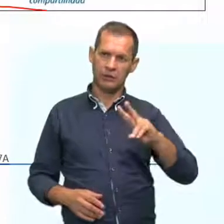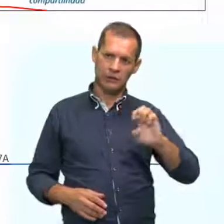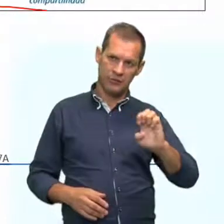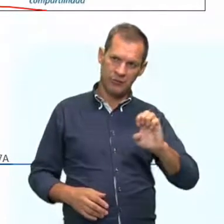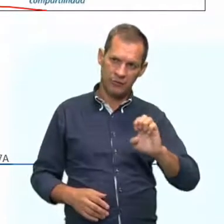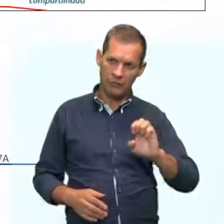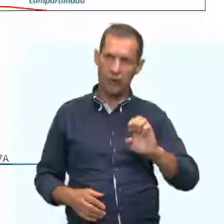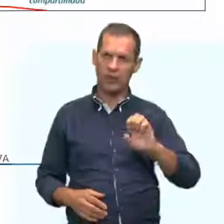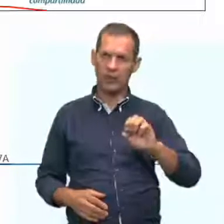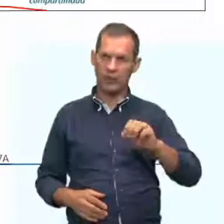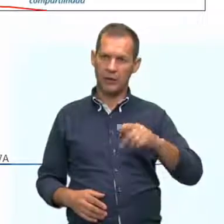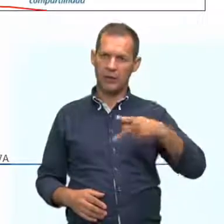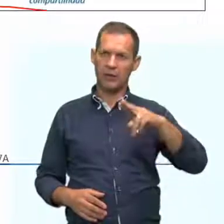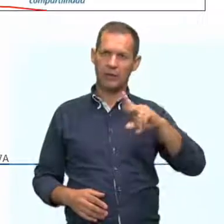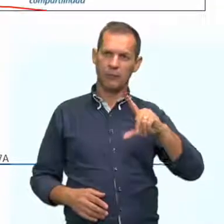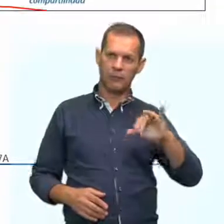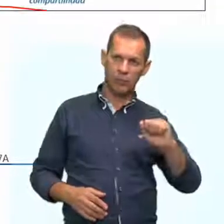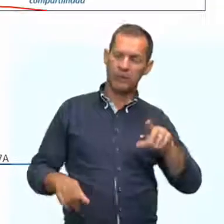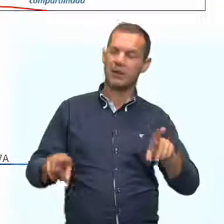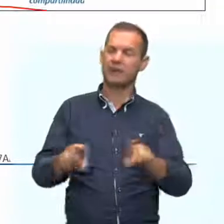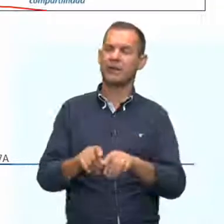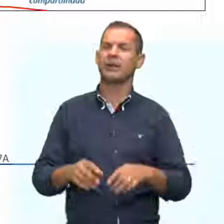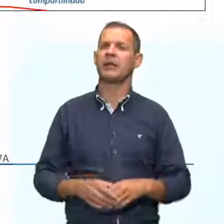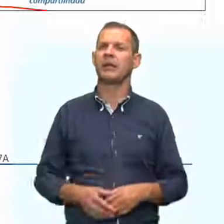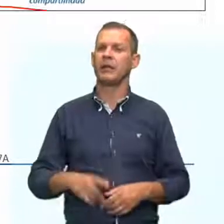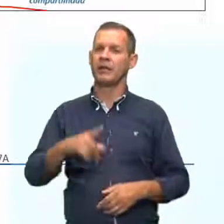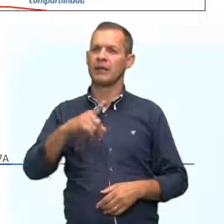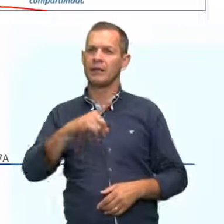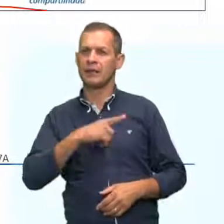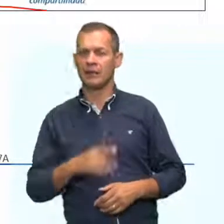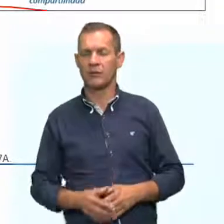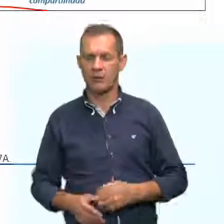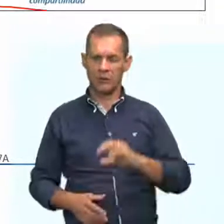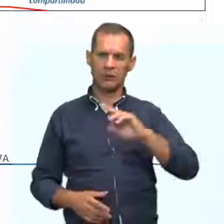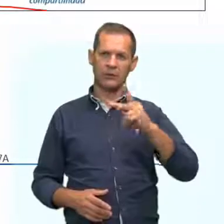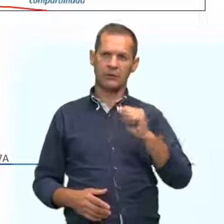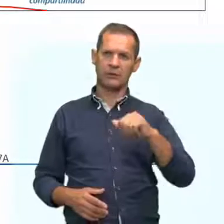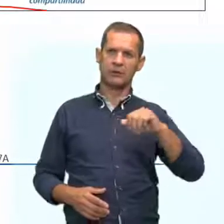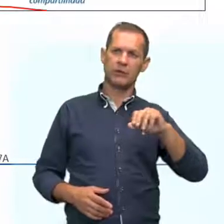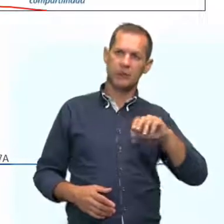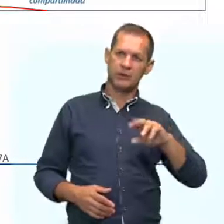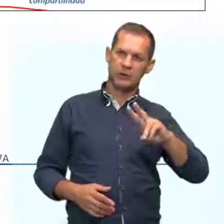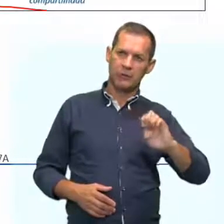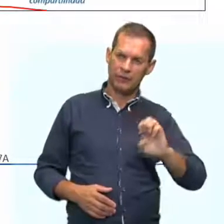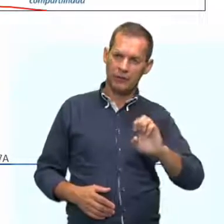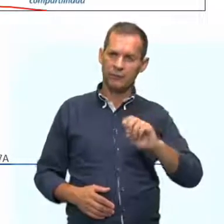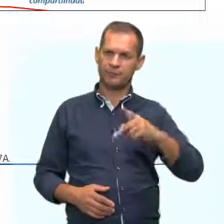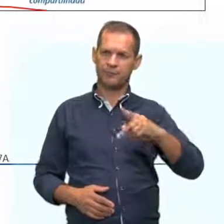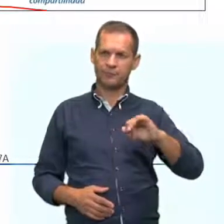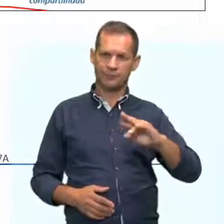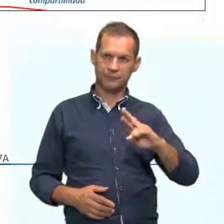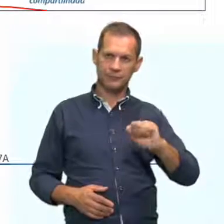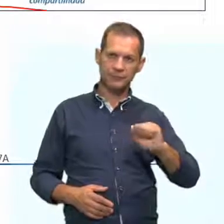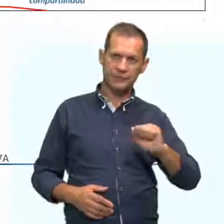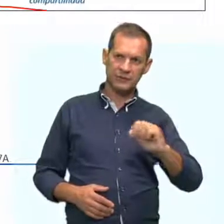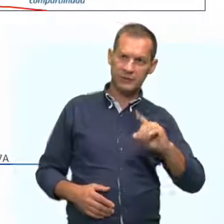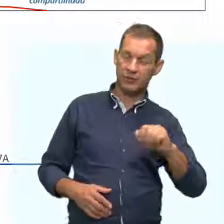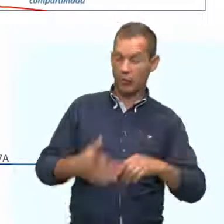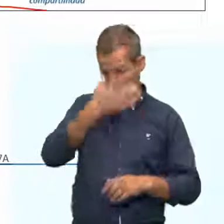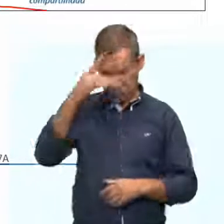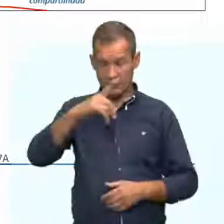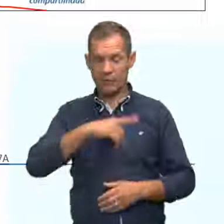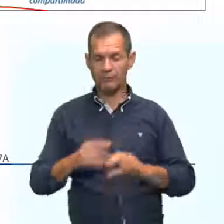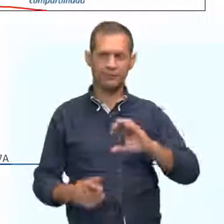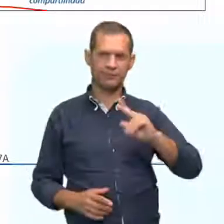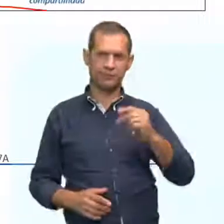vai utilizar a chave pública e vai pegar e dar a chave privada dele para alguém. Só quem tem a chave privada vai conseguir descriptografar